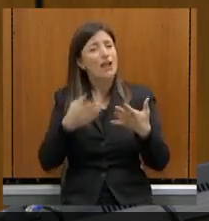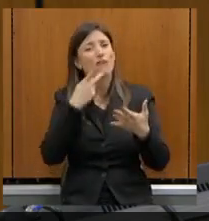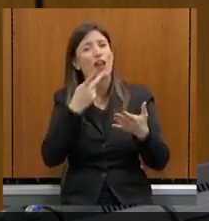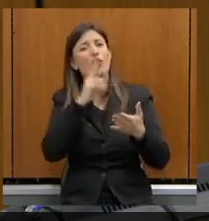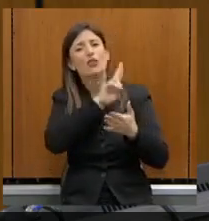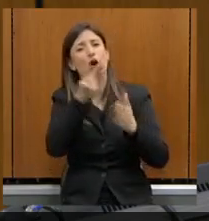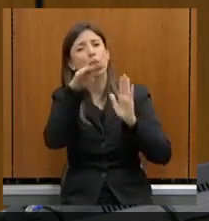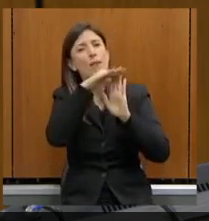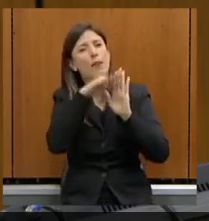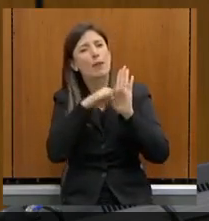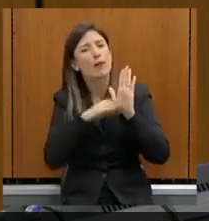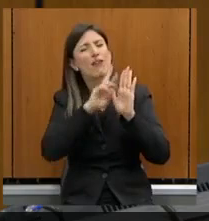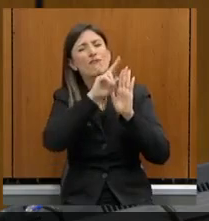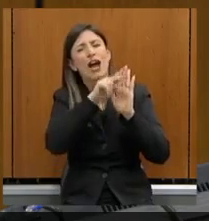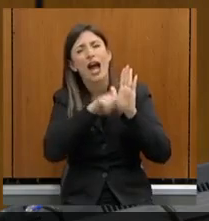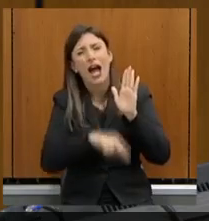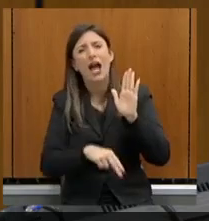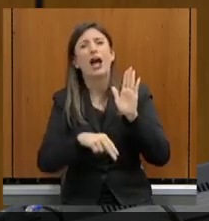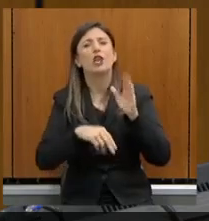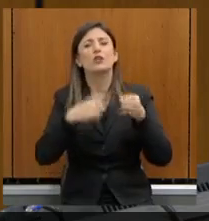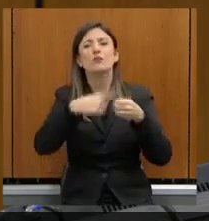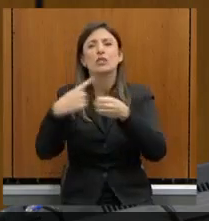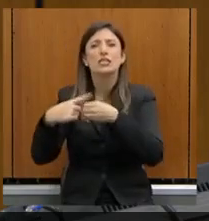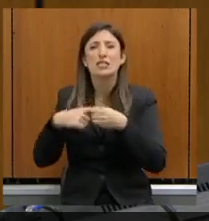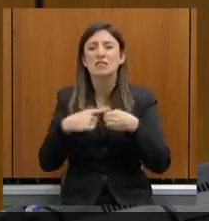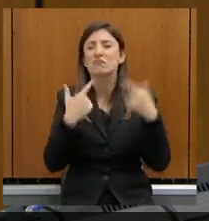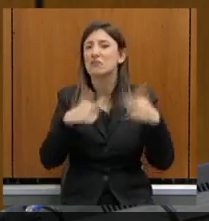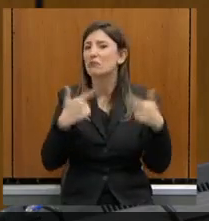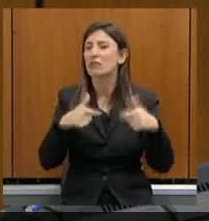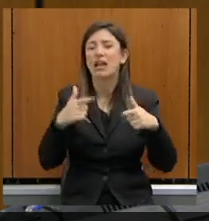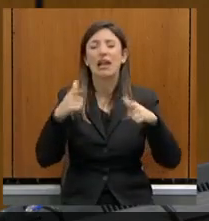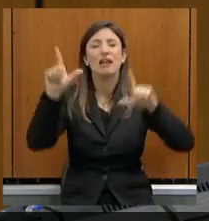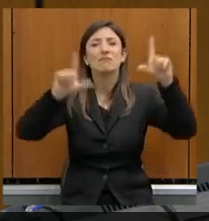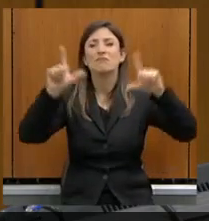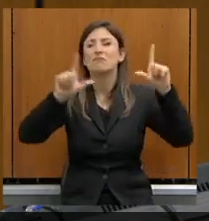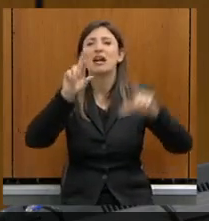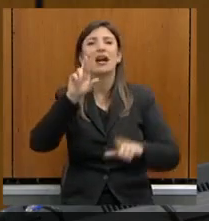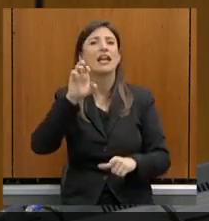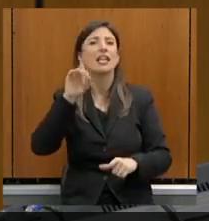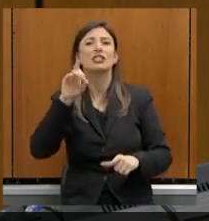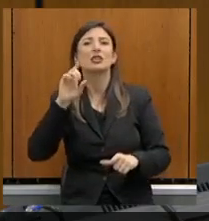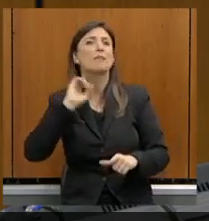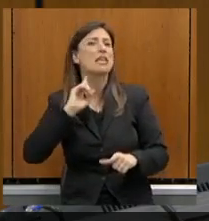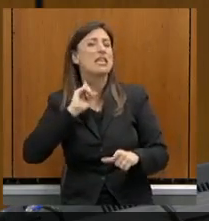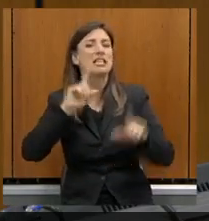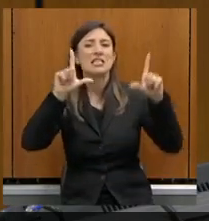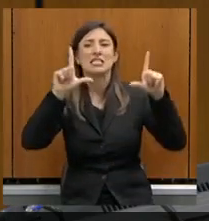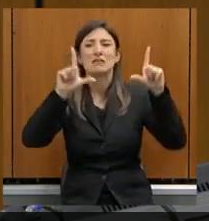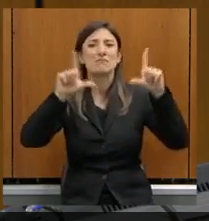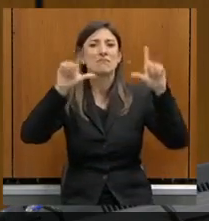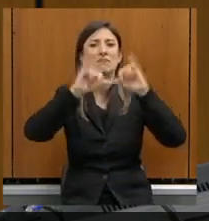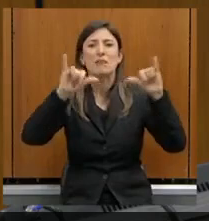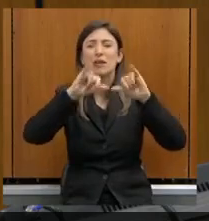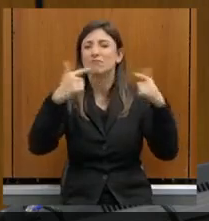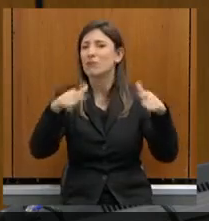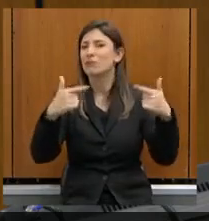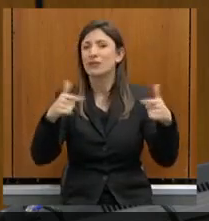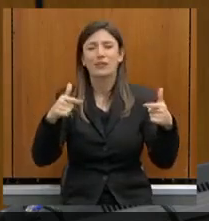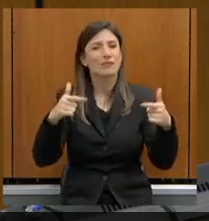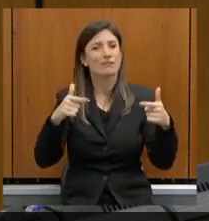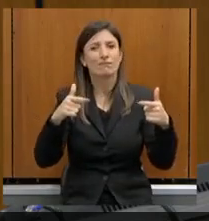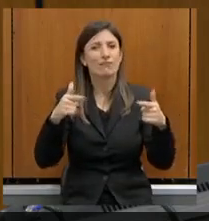onde não tem mais a transmissão da Rede Minas e, pelo que é